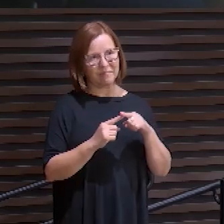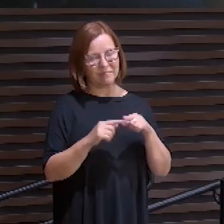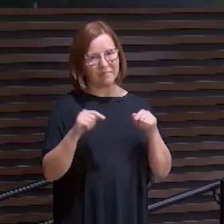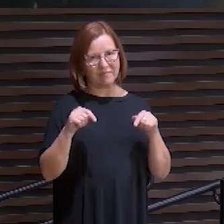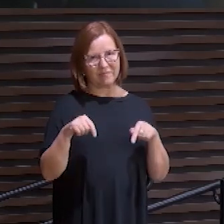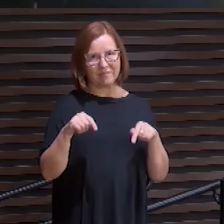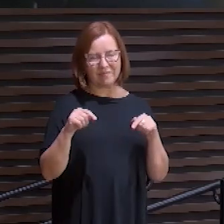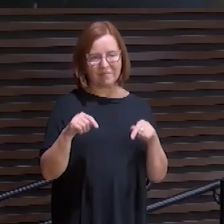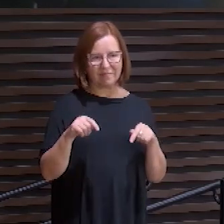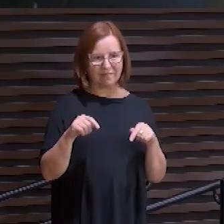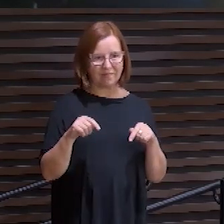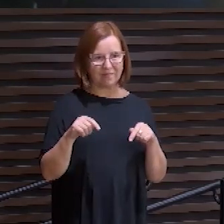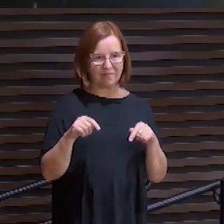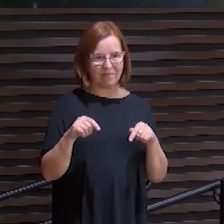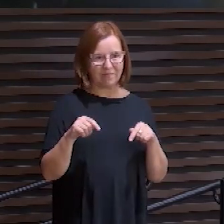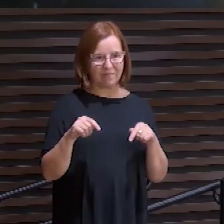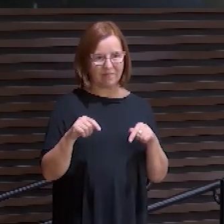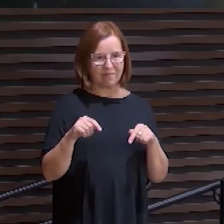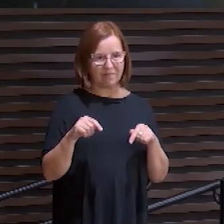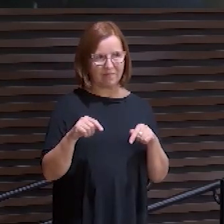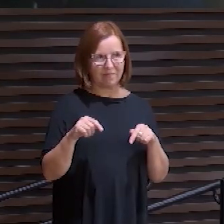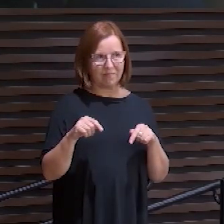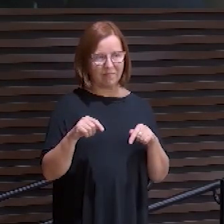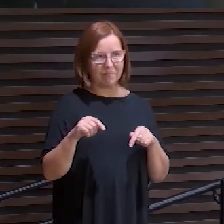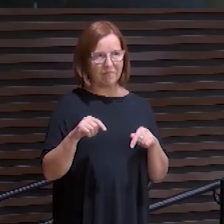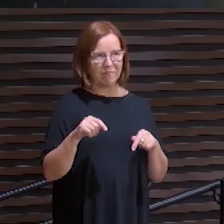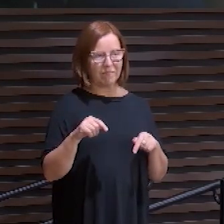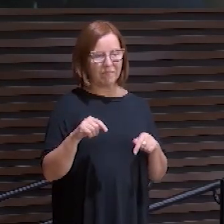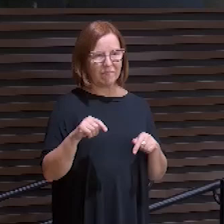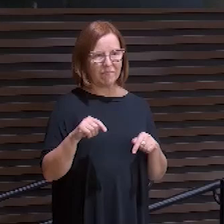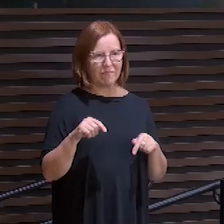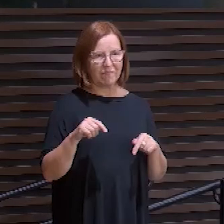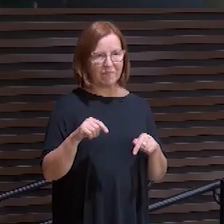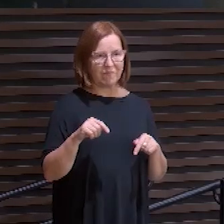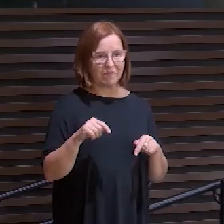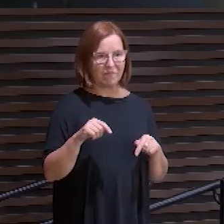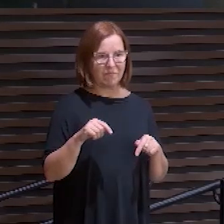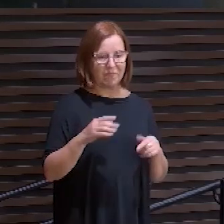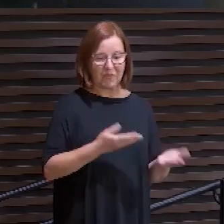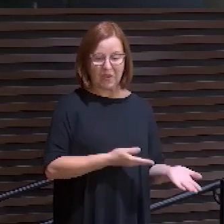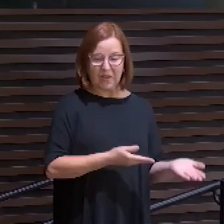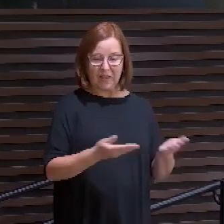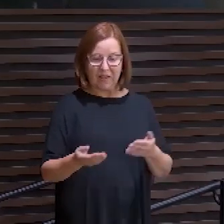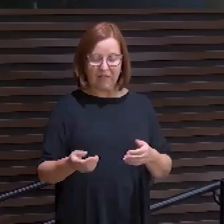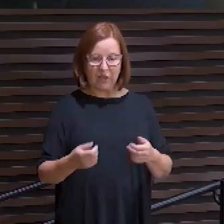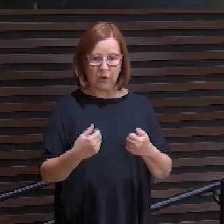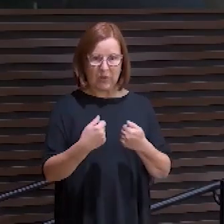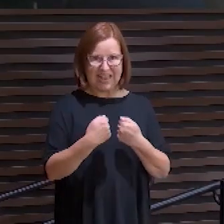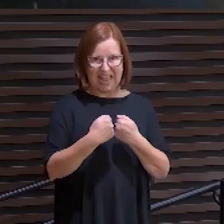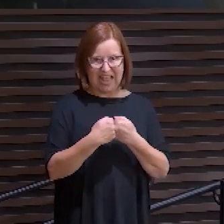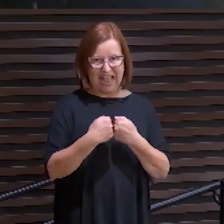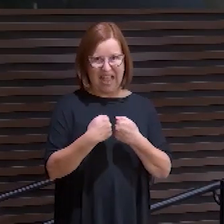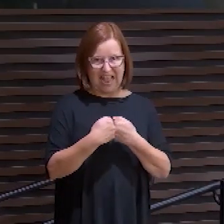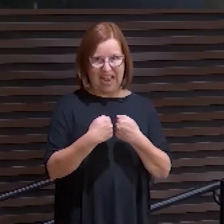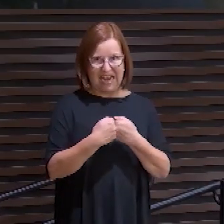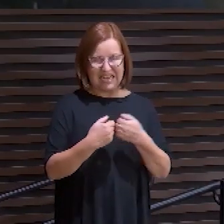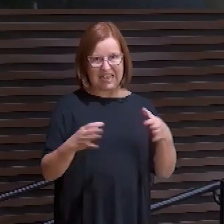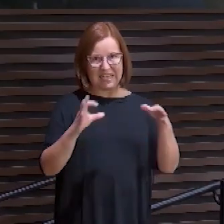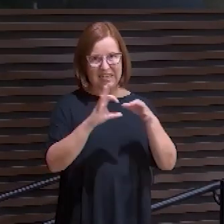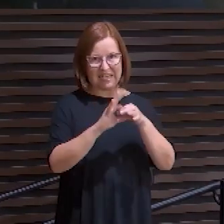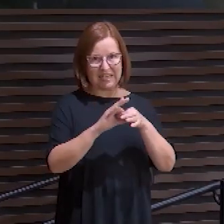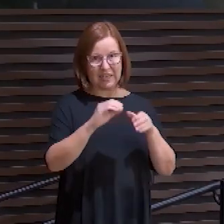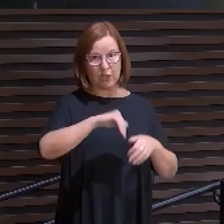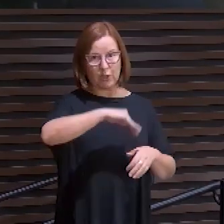aqui com o deslocamento da Arca da Aliança do Monte Sinai até